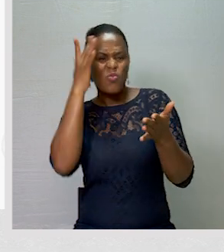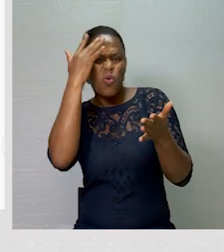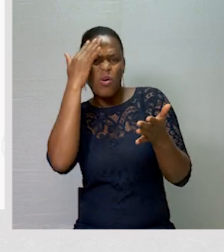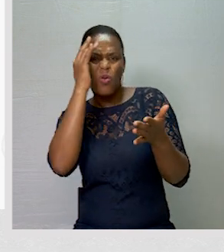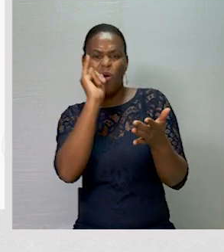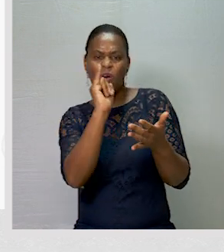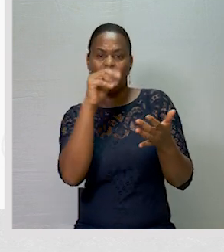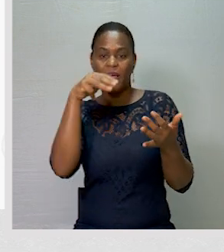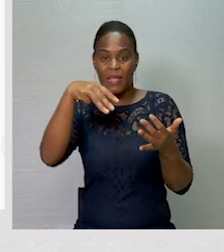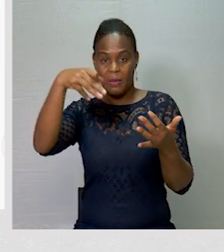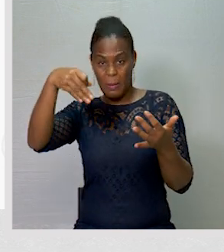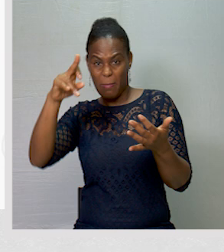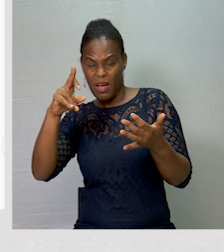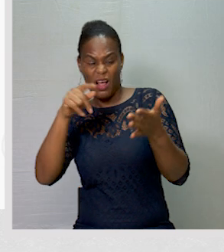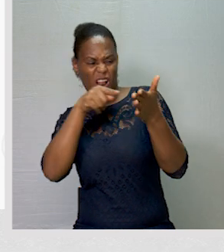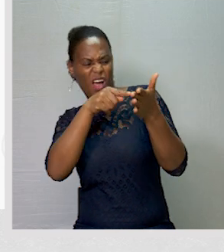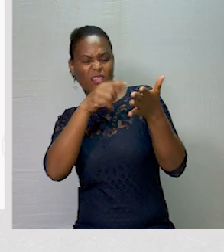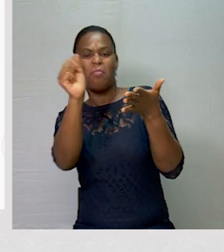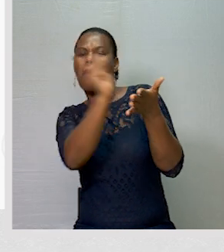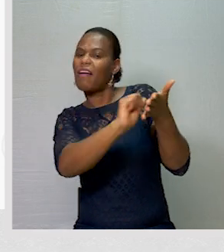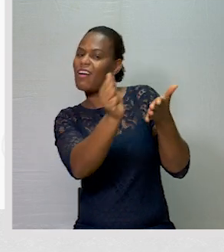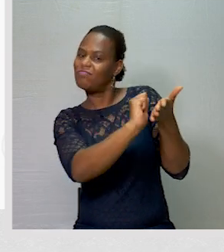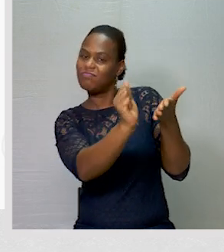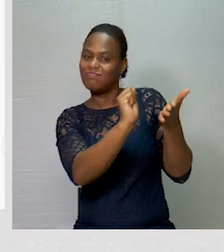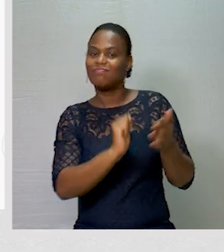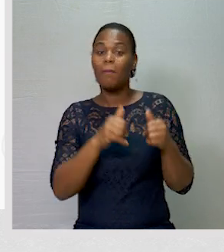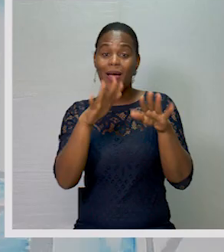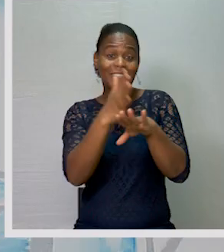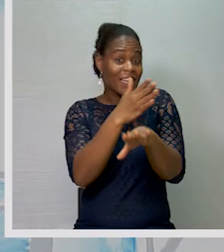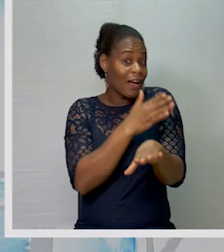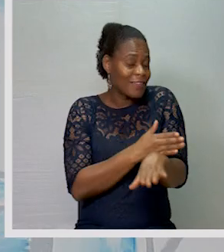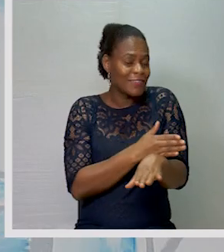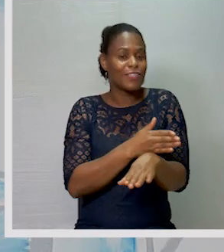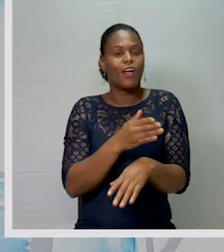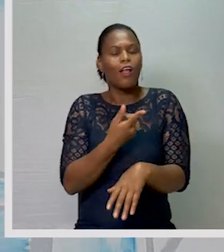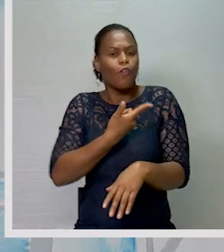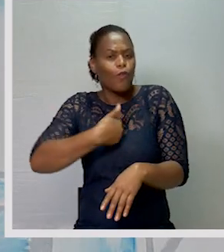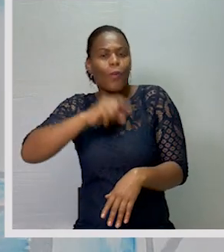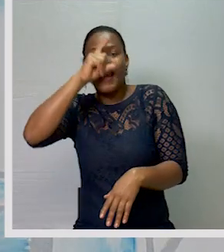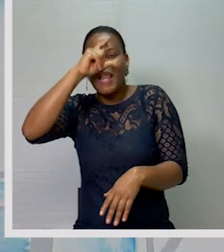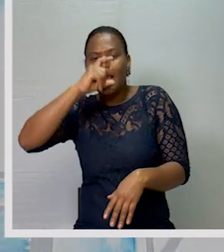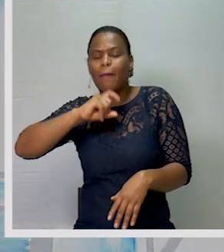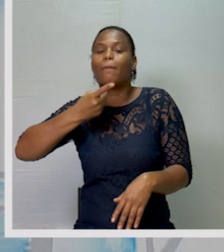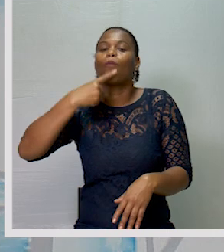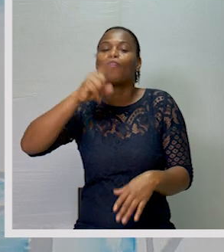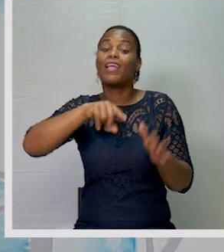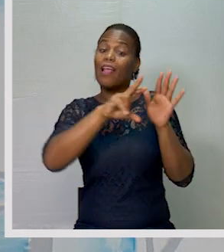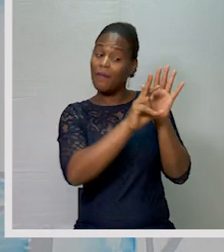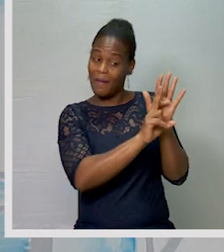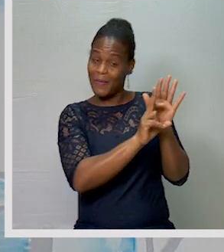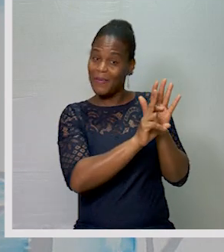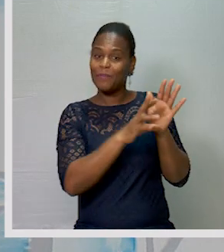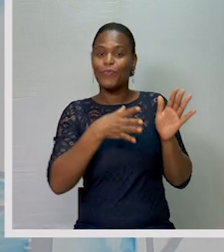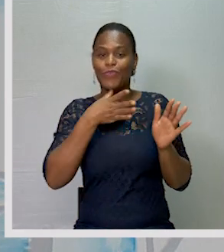isso, apagar os números ímpares. Mas antes, gostaríamos de relembrar